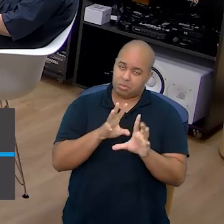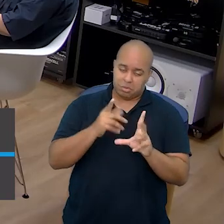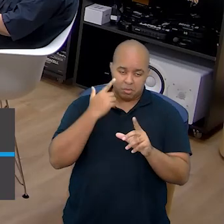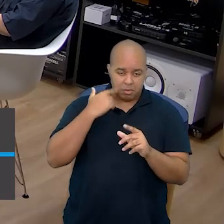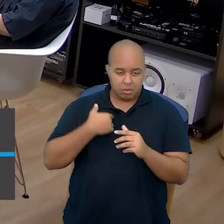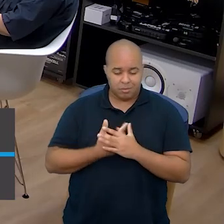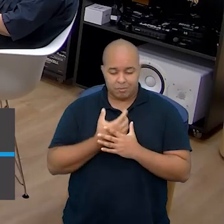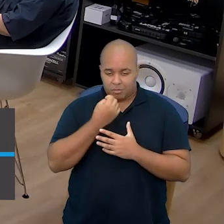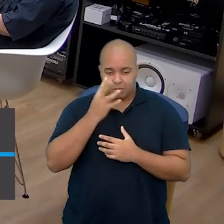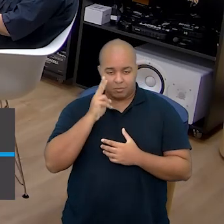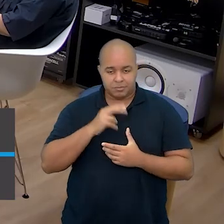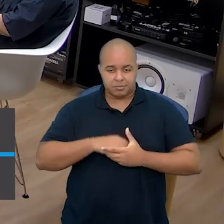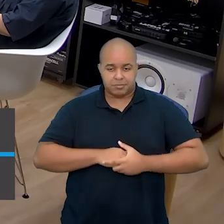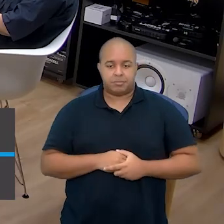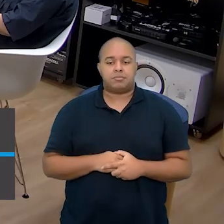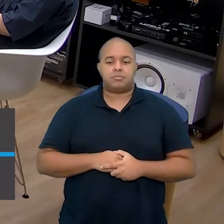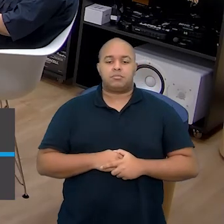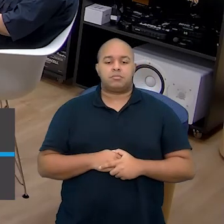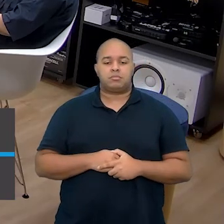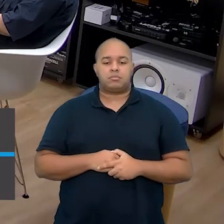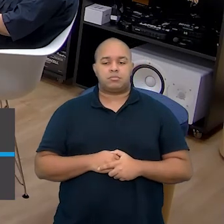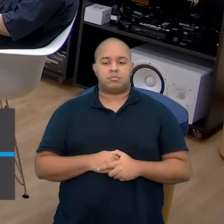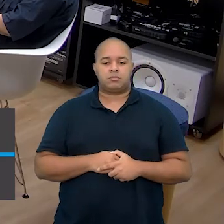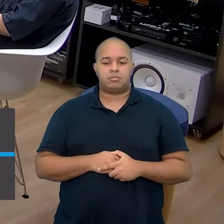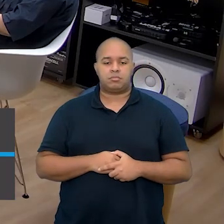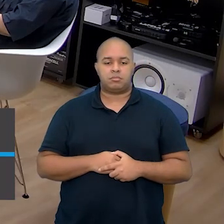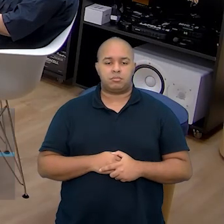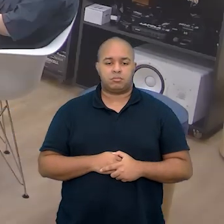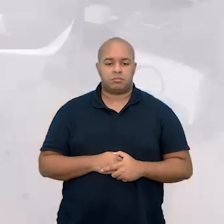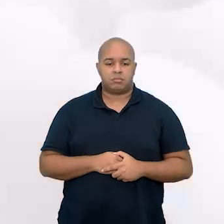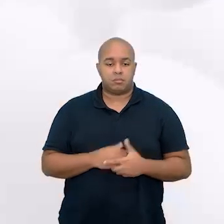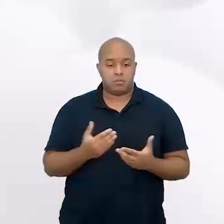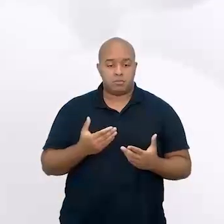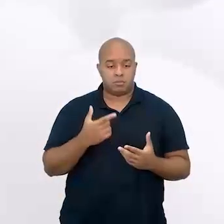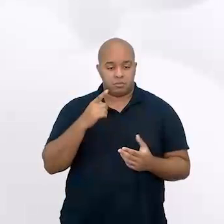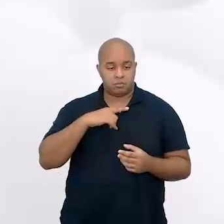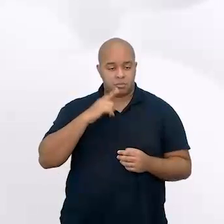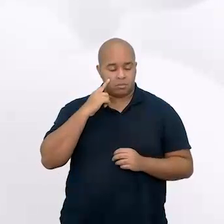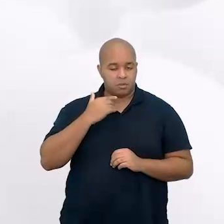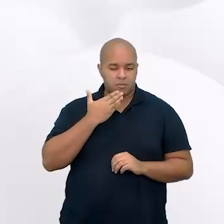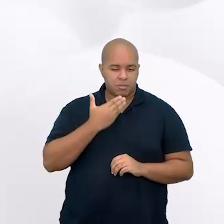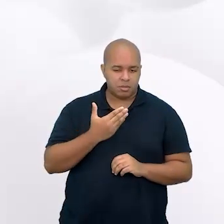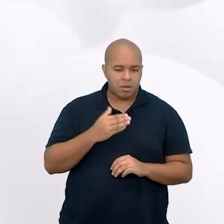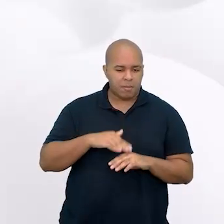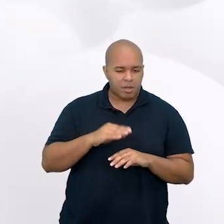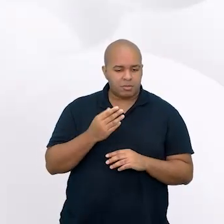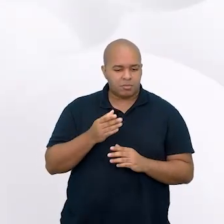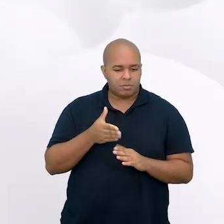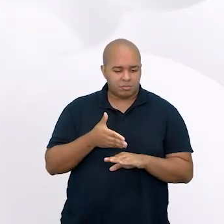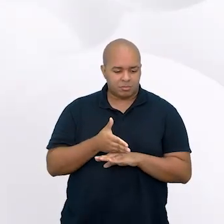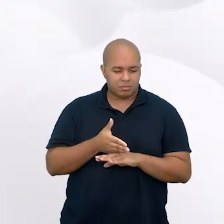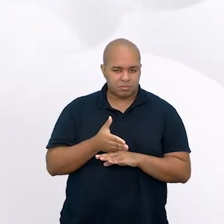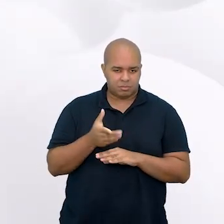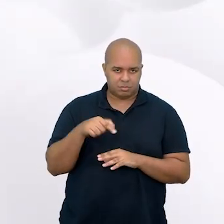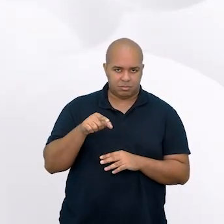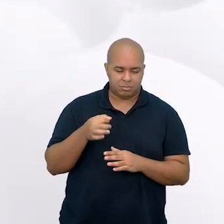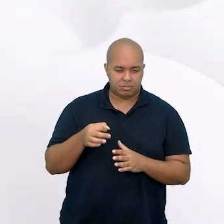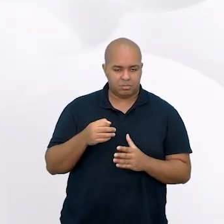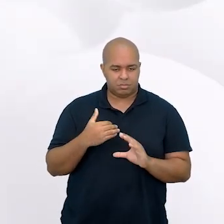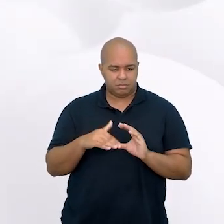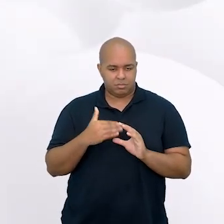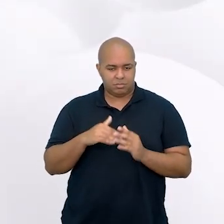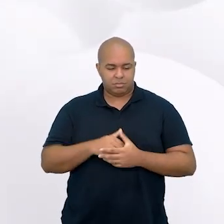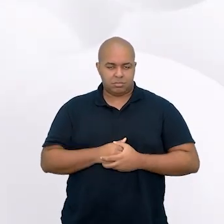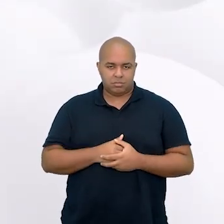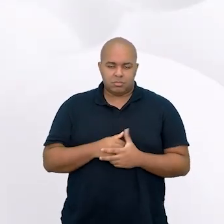bem observado, Kimie. Vamos prosseguindo. Agora nós pedimos mais uma participação aí no